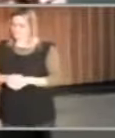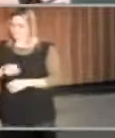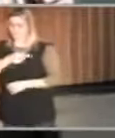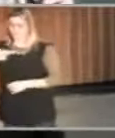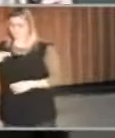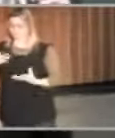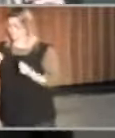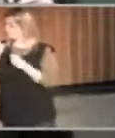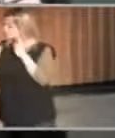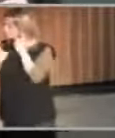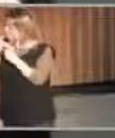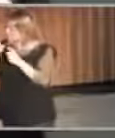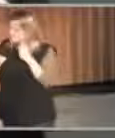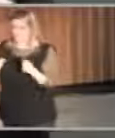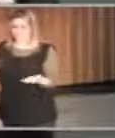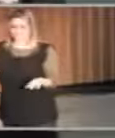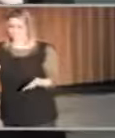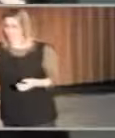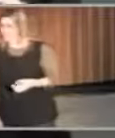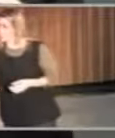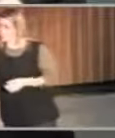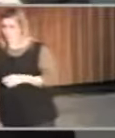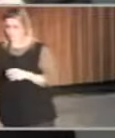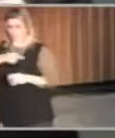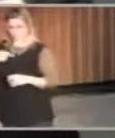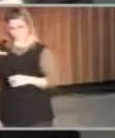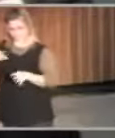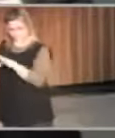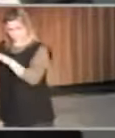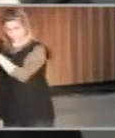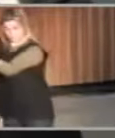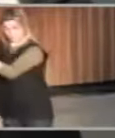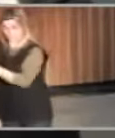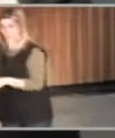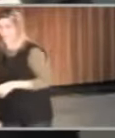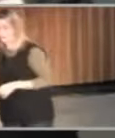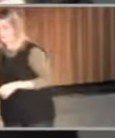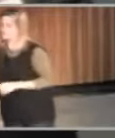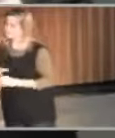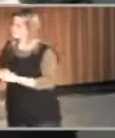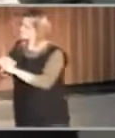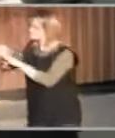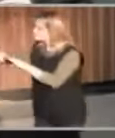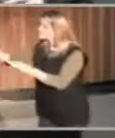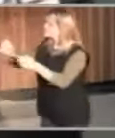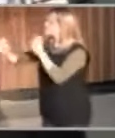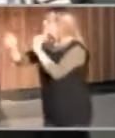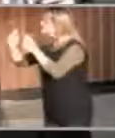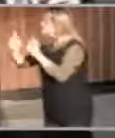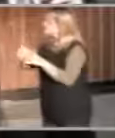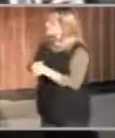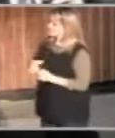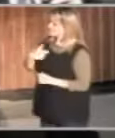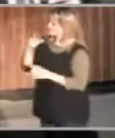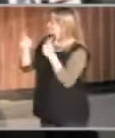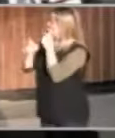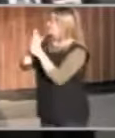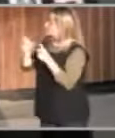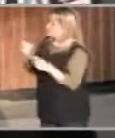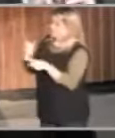com os outros pastores da Coreia, que são líderes hoje dessas grandes